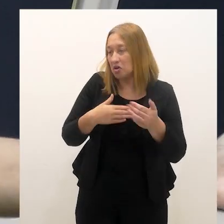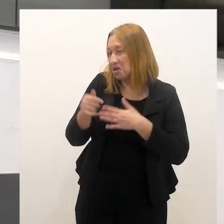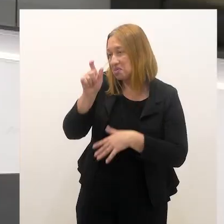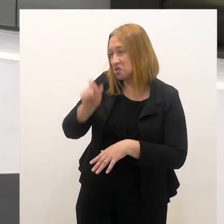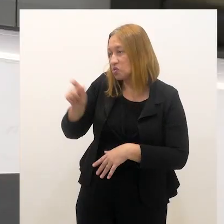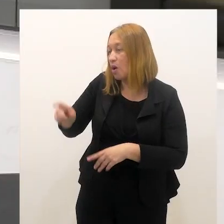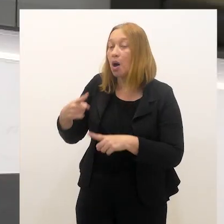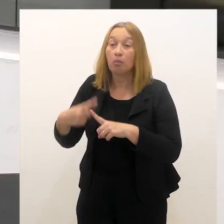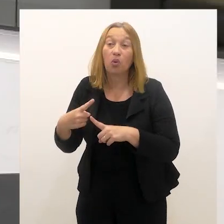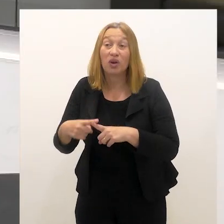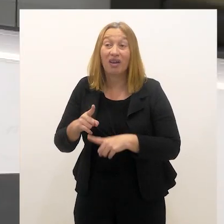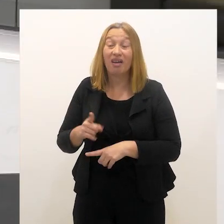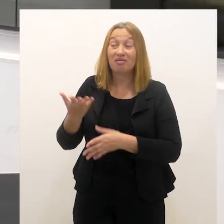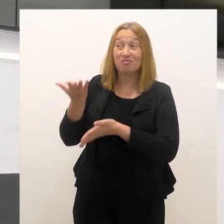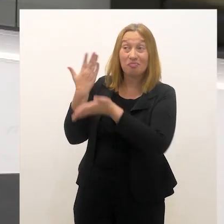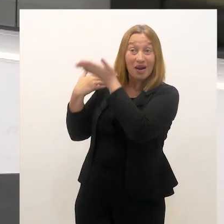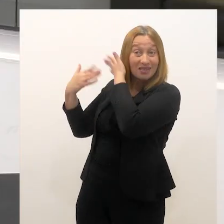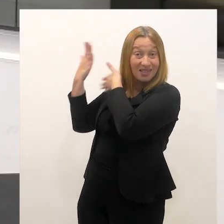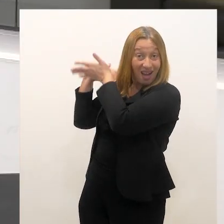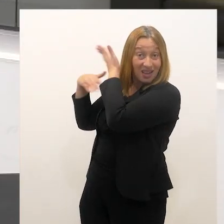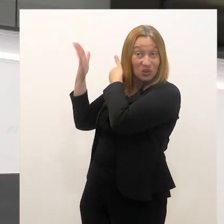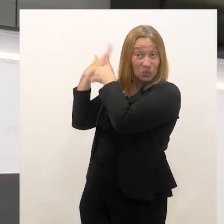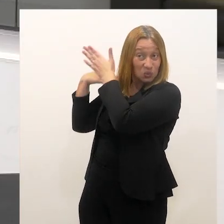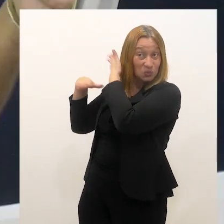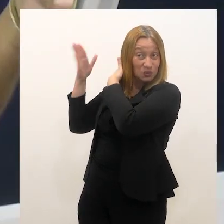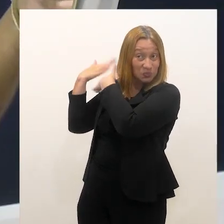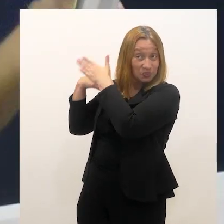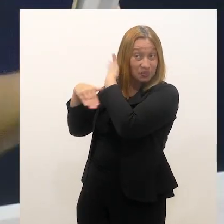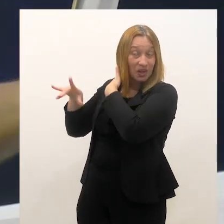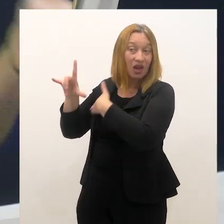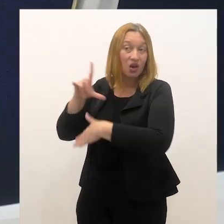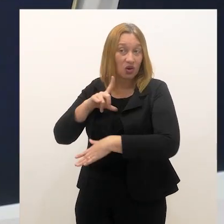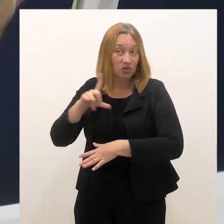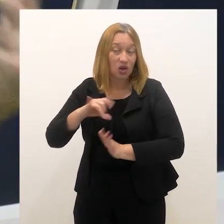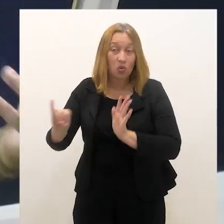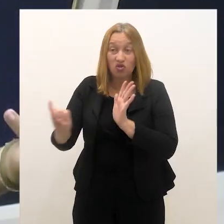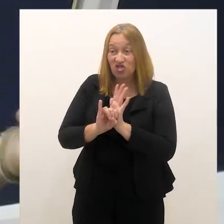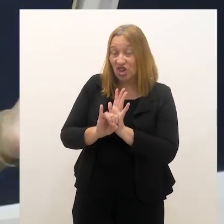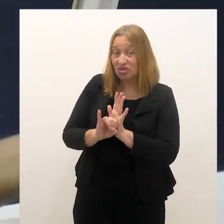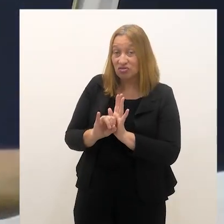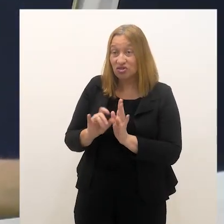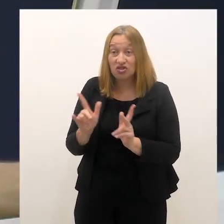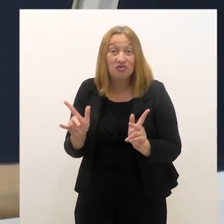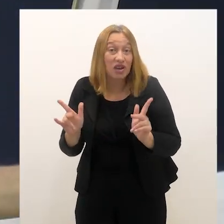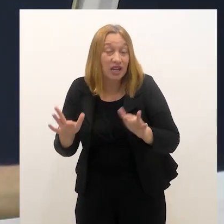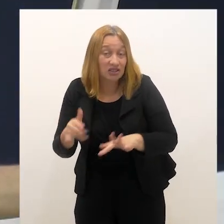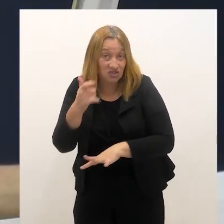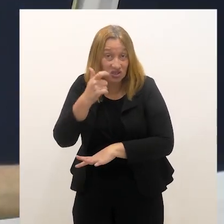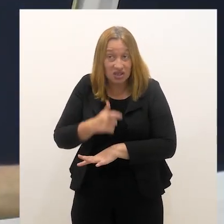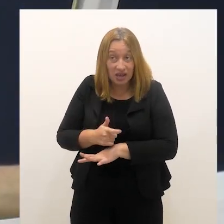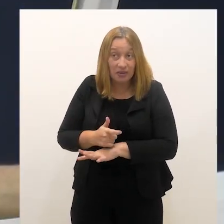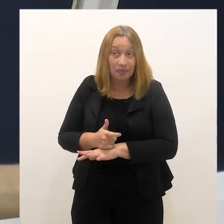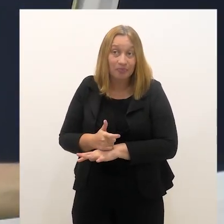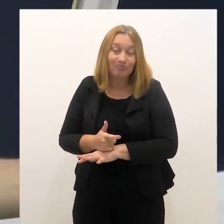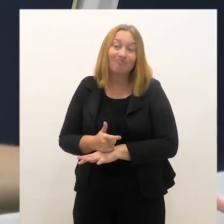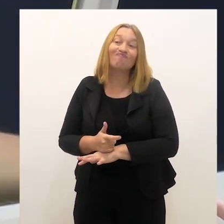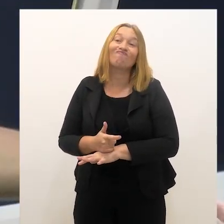alguém. Porque lá atrás, por eu ter um jeito de ser diferente,